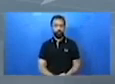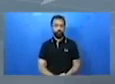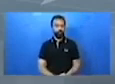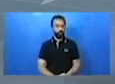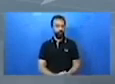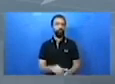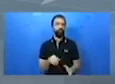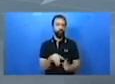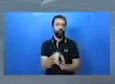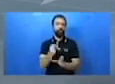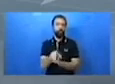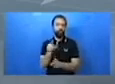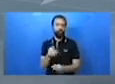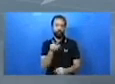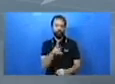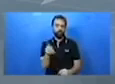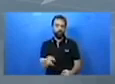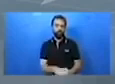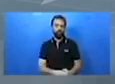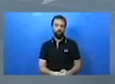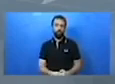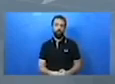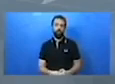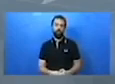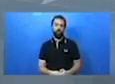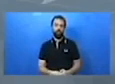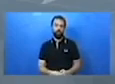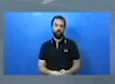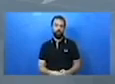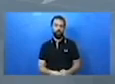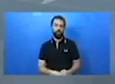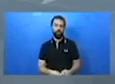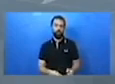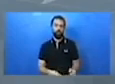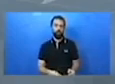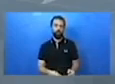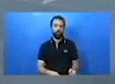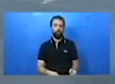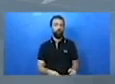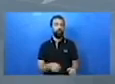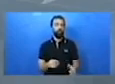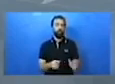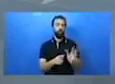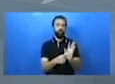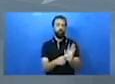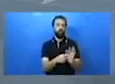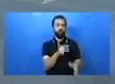seguindo a orientação de cada professor, cada um tem uma maneira, eu já ia falar para vocês pôr uma divisão aqui embaixo e uma multiplicação aqui em